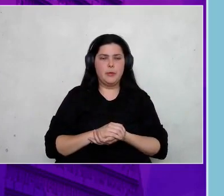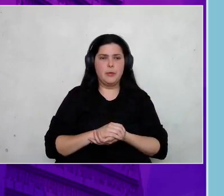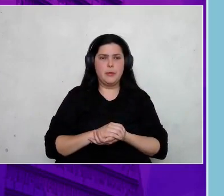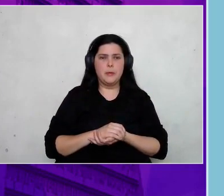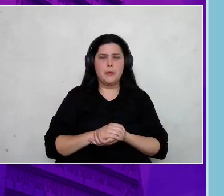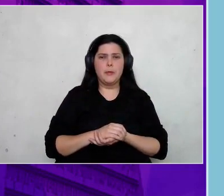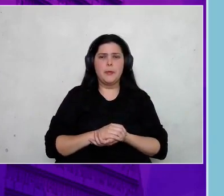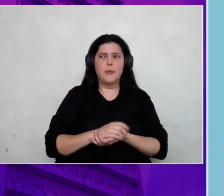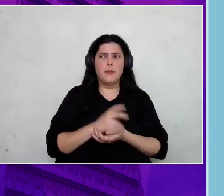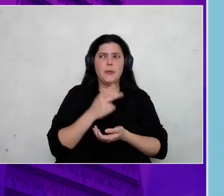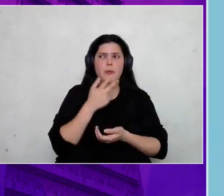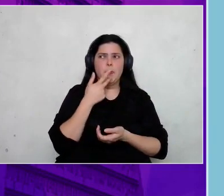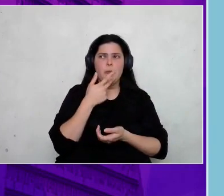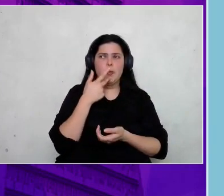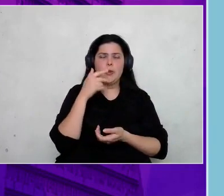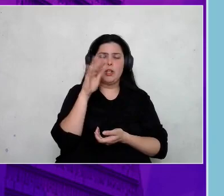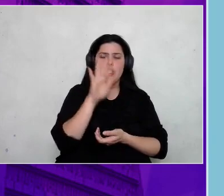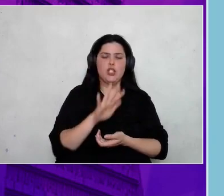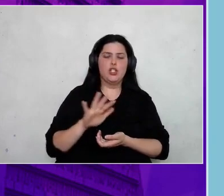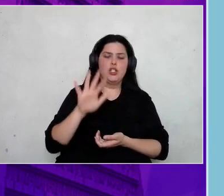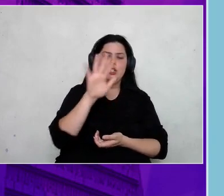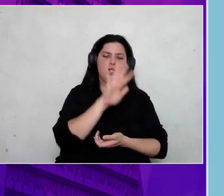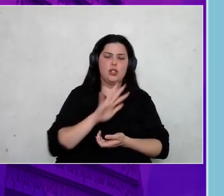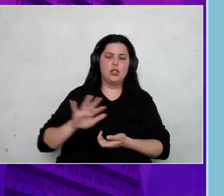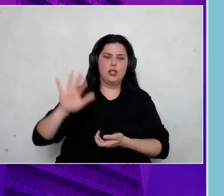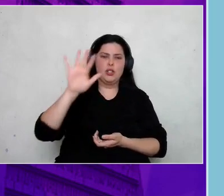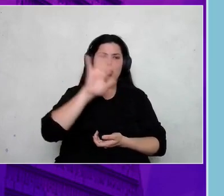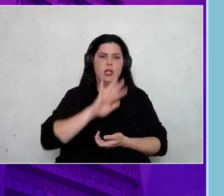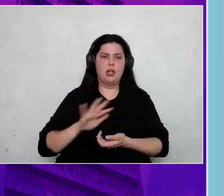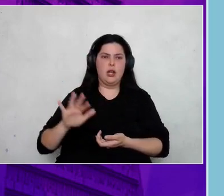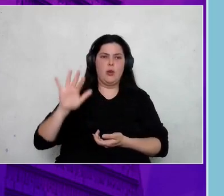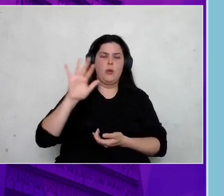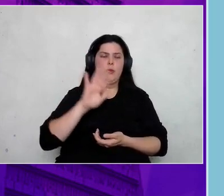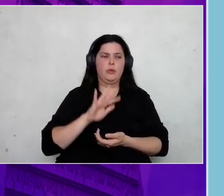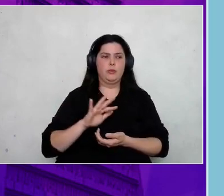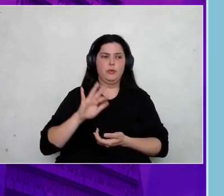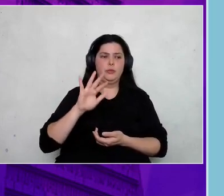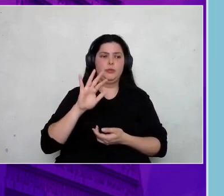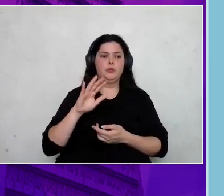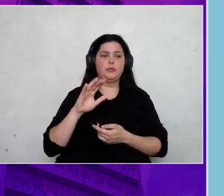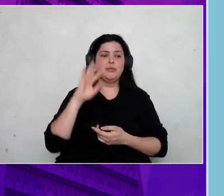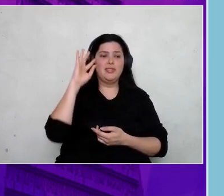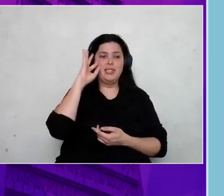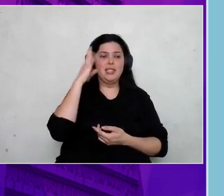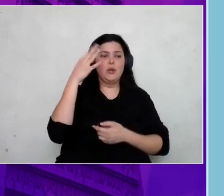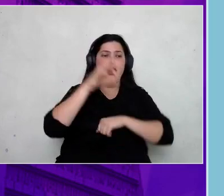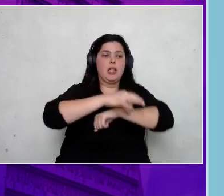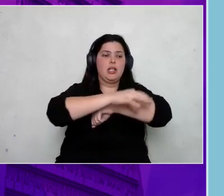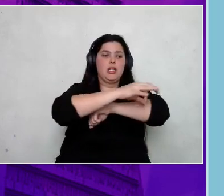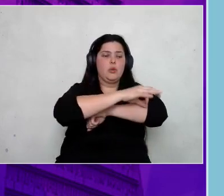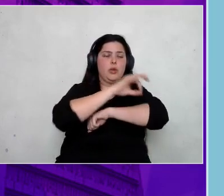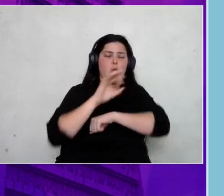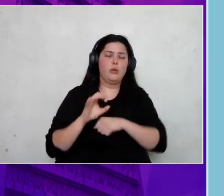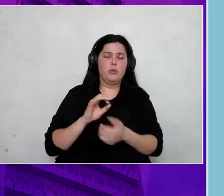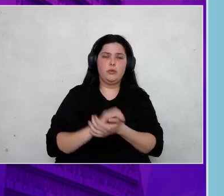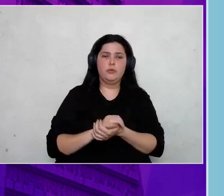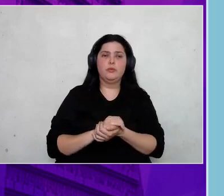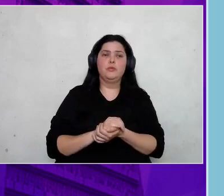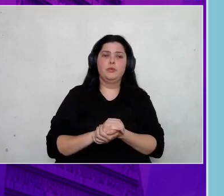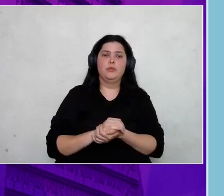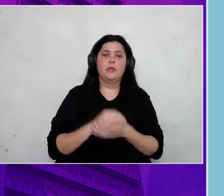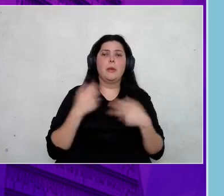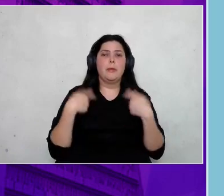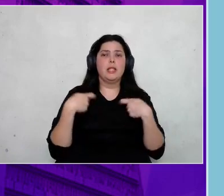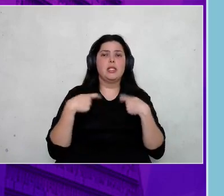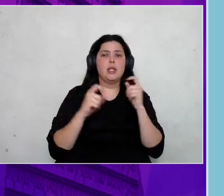geral, bem assim por cima, só a decisão arquitetural em si, ela já vai exigir que a gente